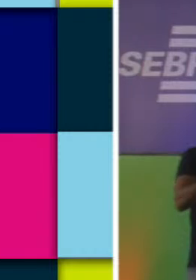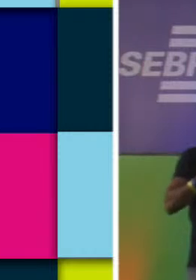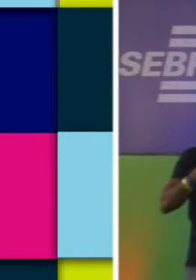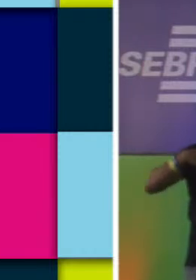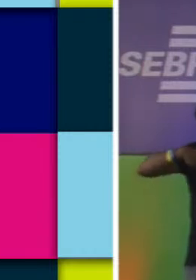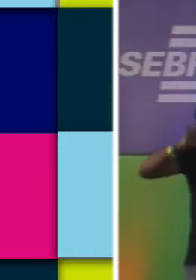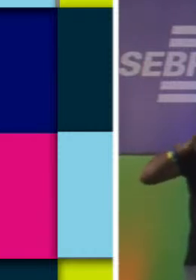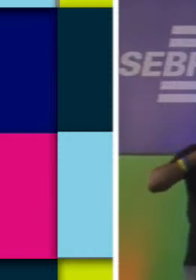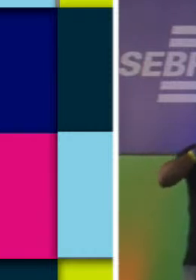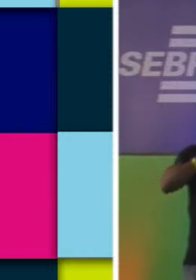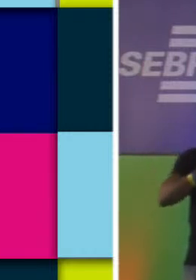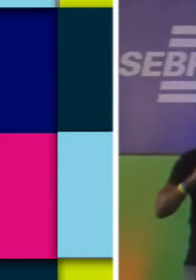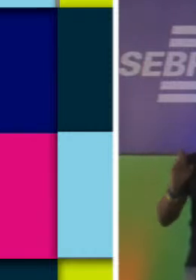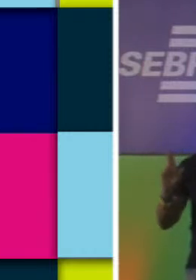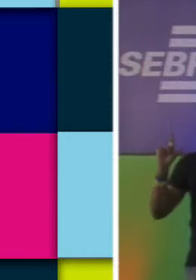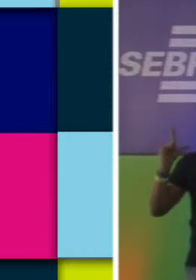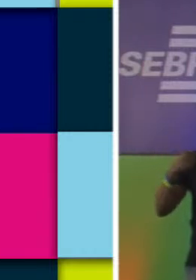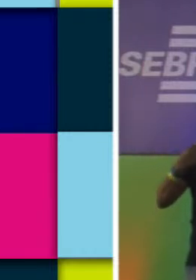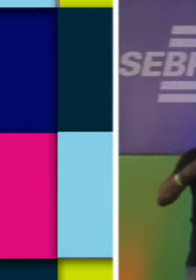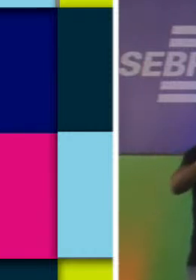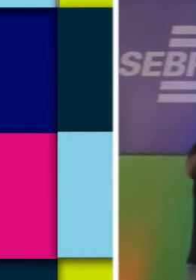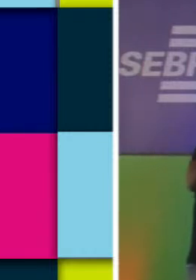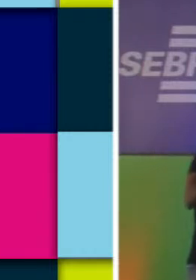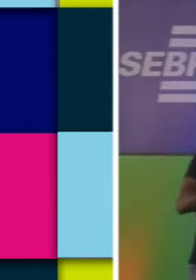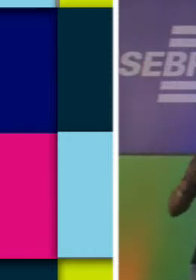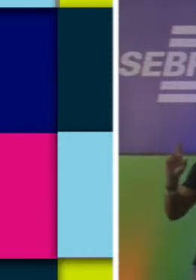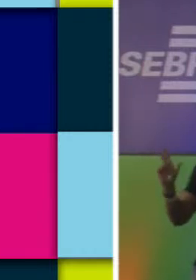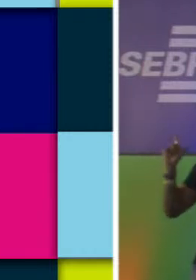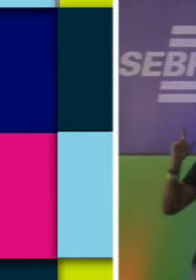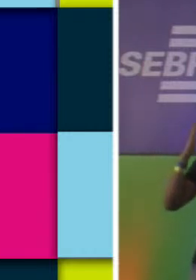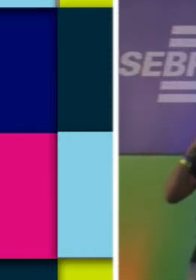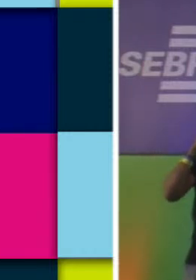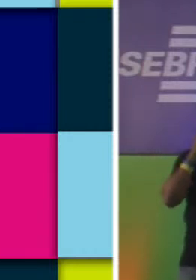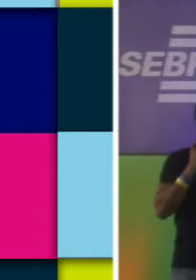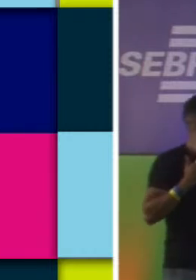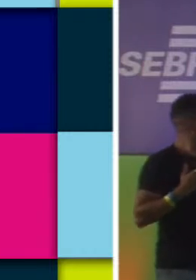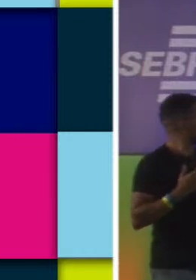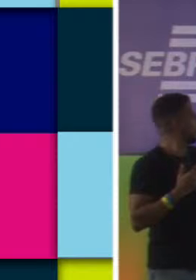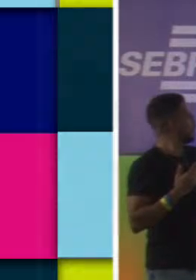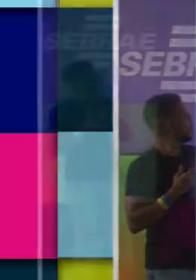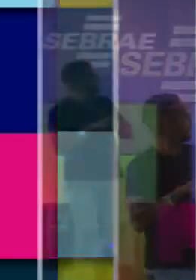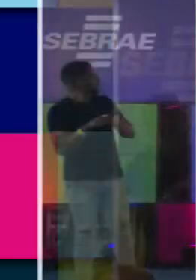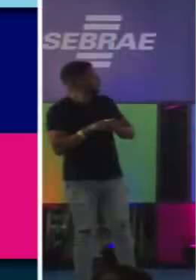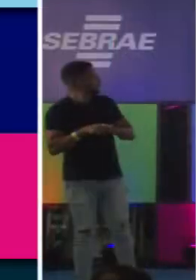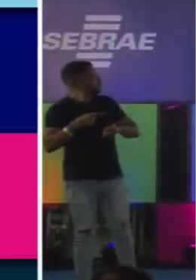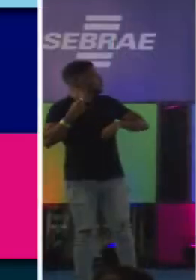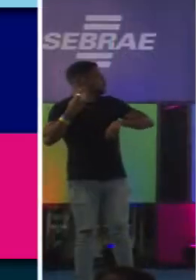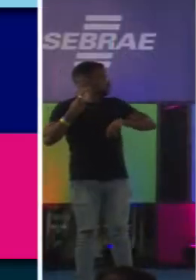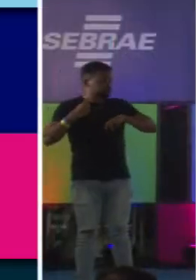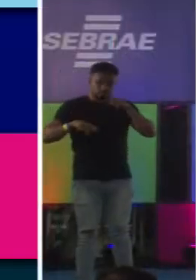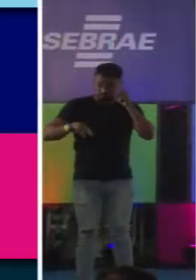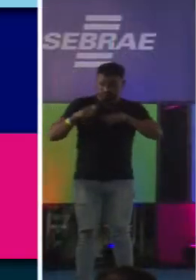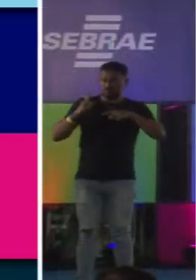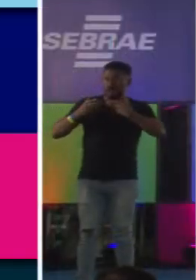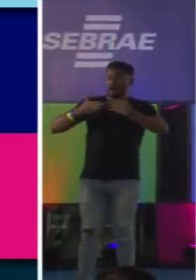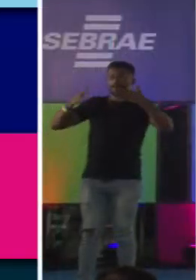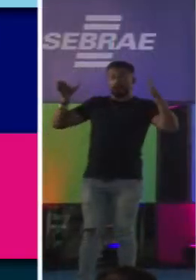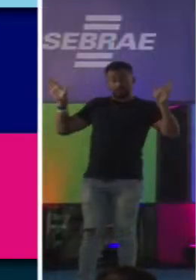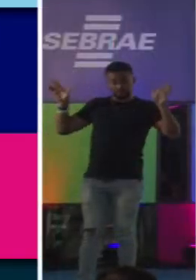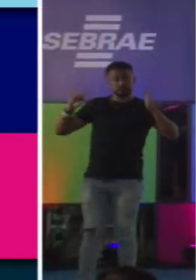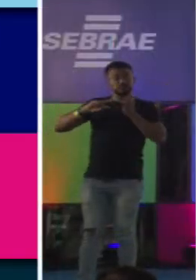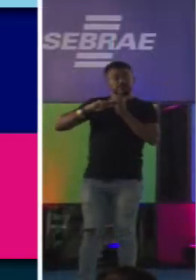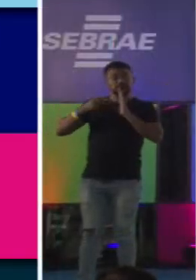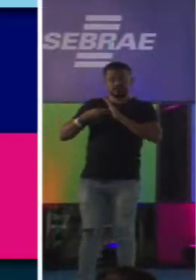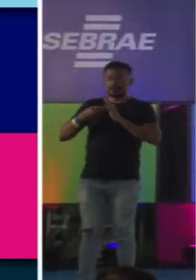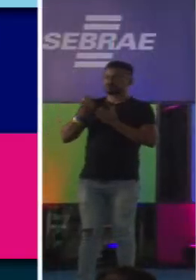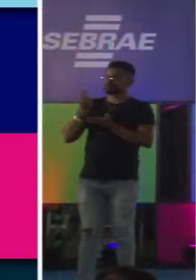Essa pessoa vai precisar de programas diferentes dentro do rolê. E produto mais busto, mais robusto, geralmente significa mais tempo e